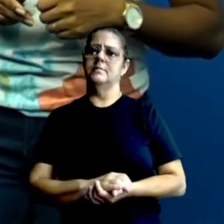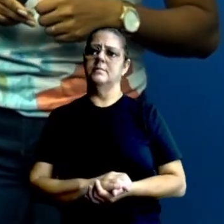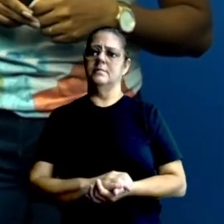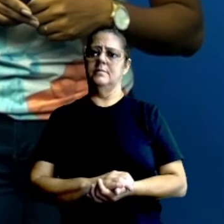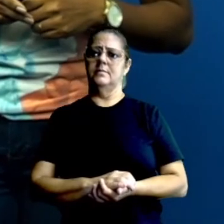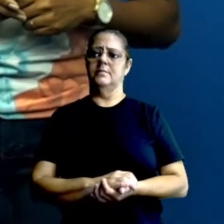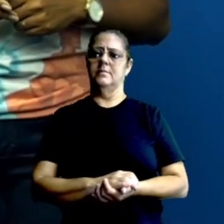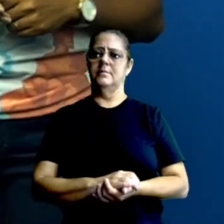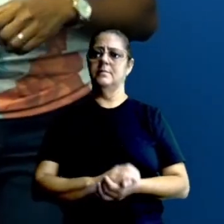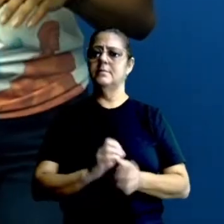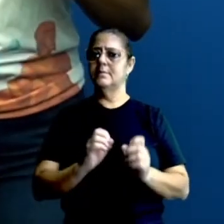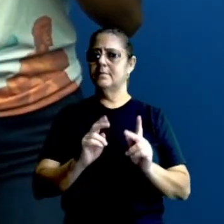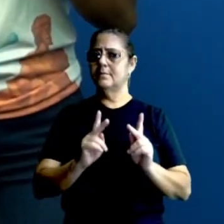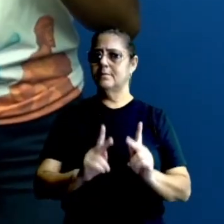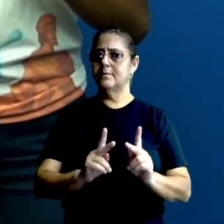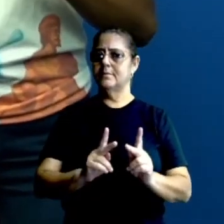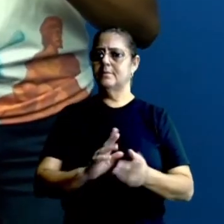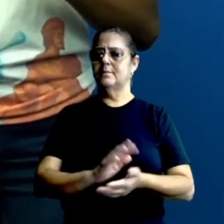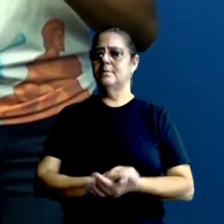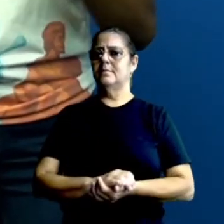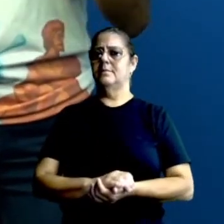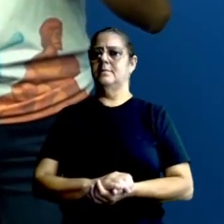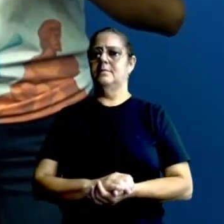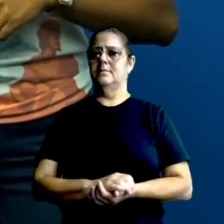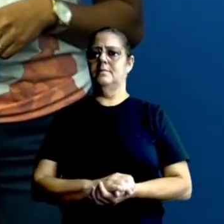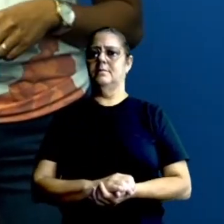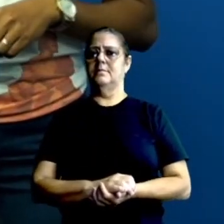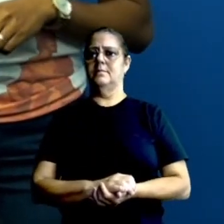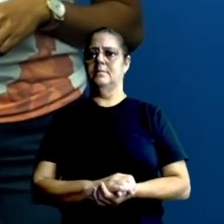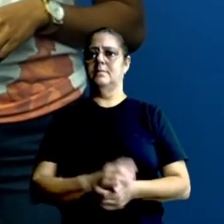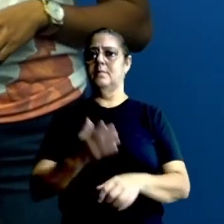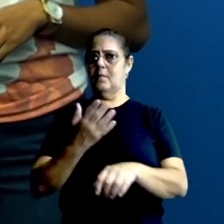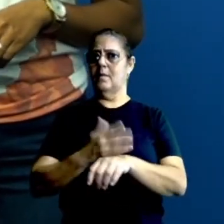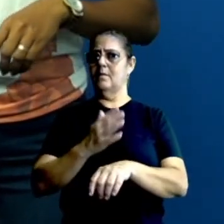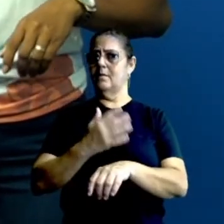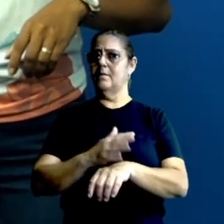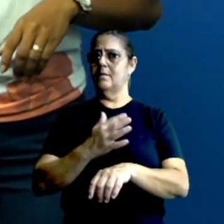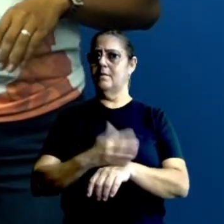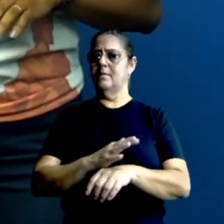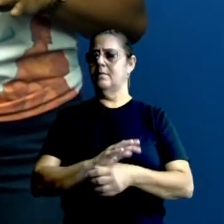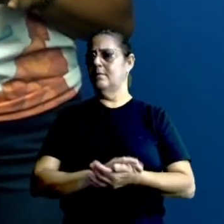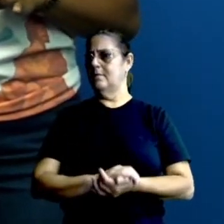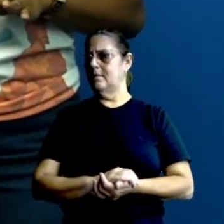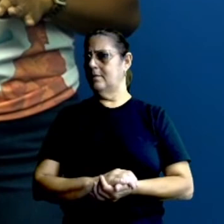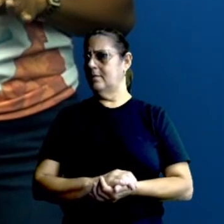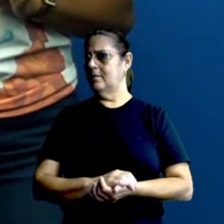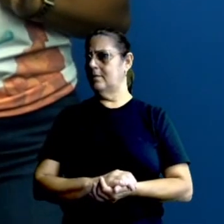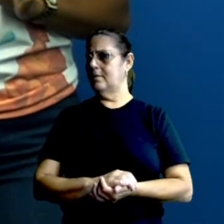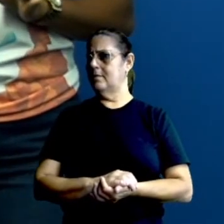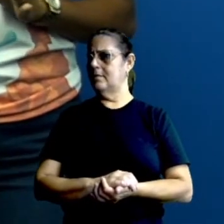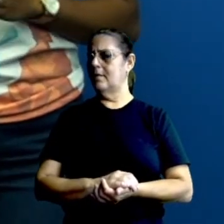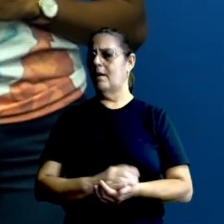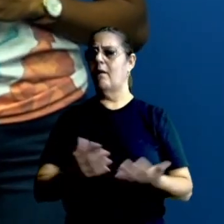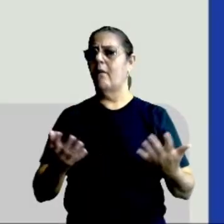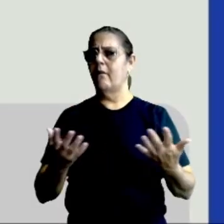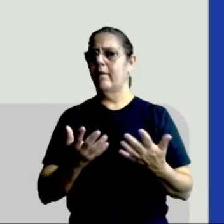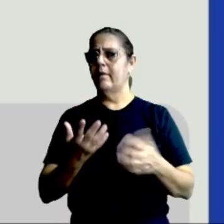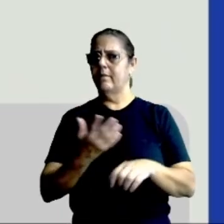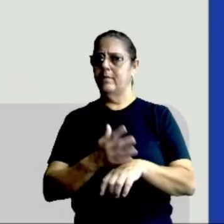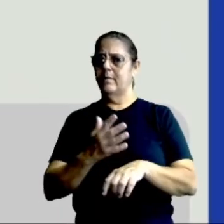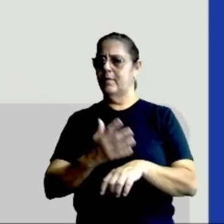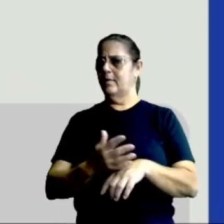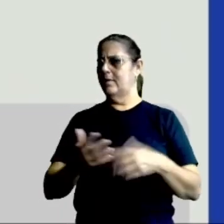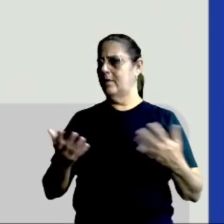fala, certo? Bom, vamos praticar, vamos? Gente, olha a prática de